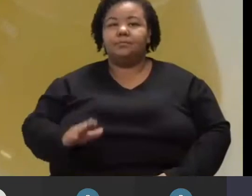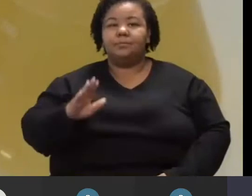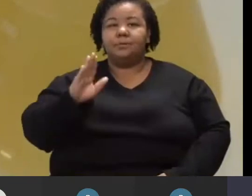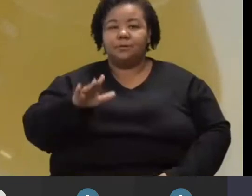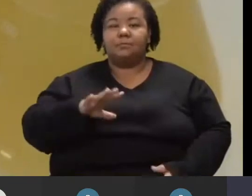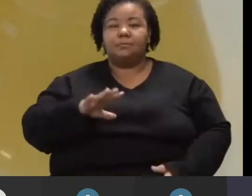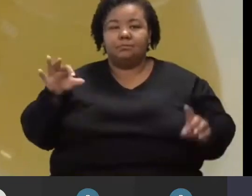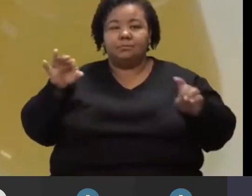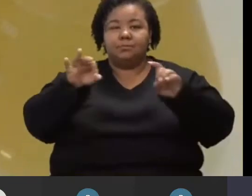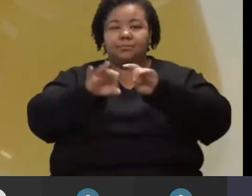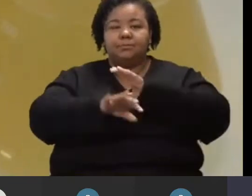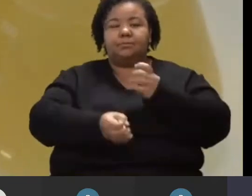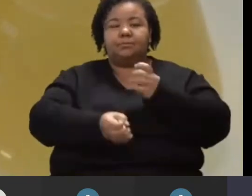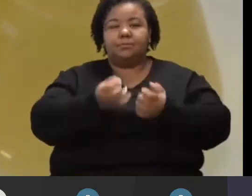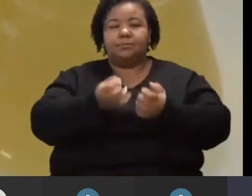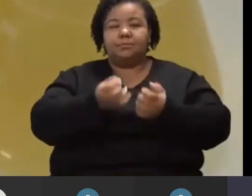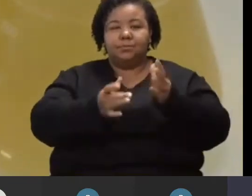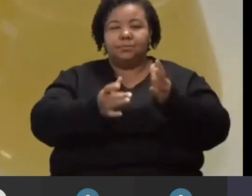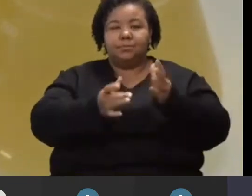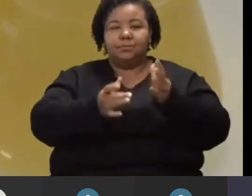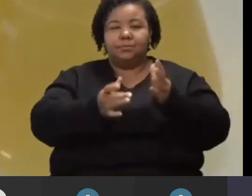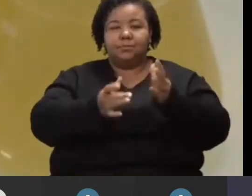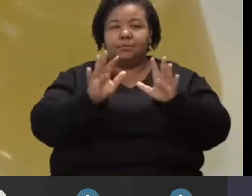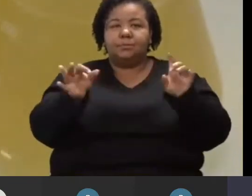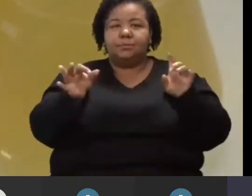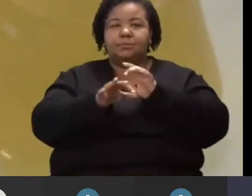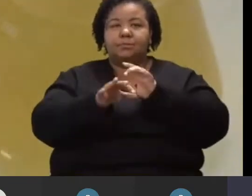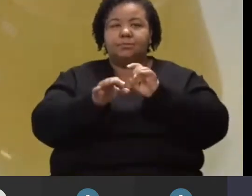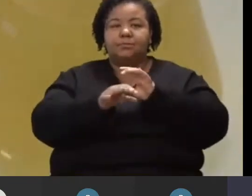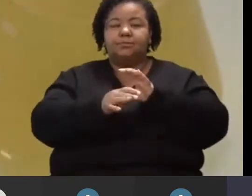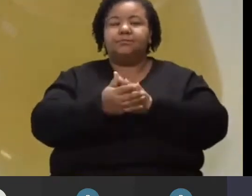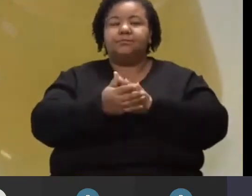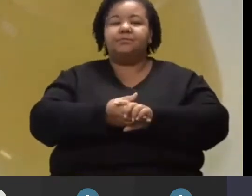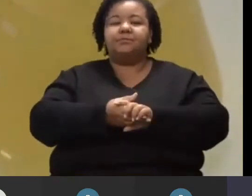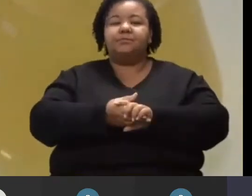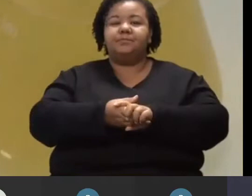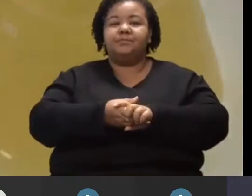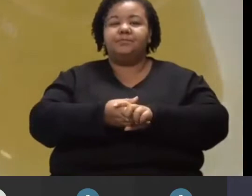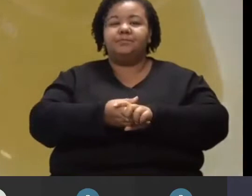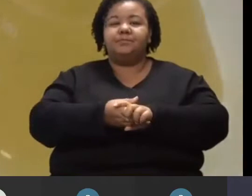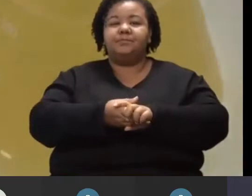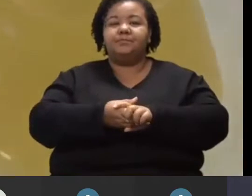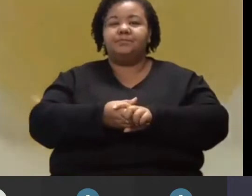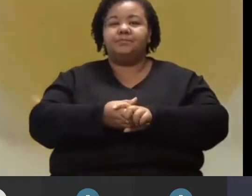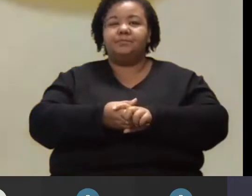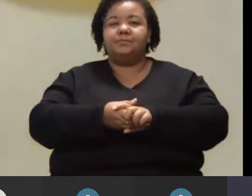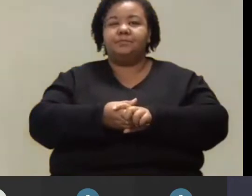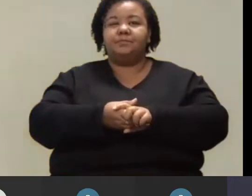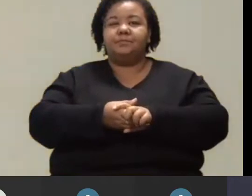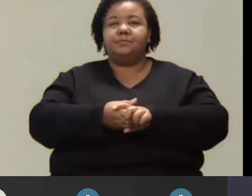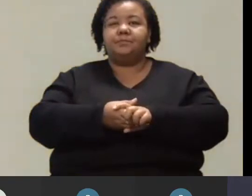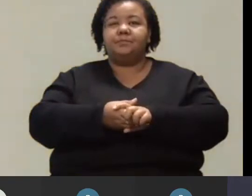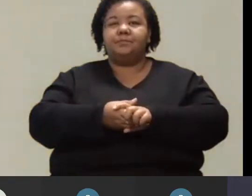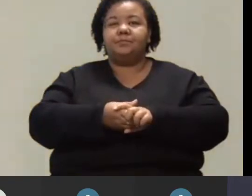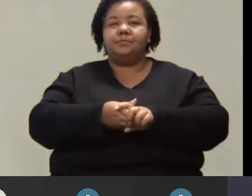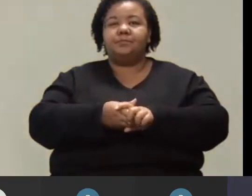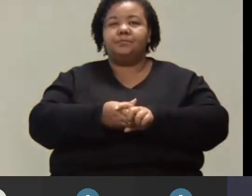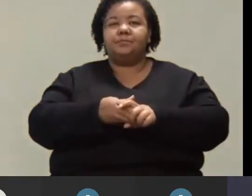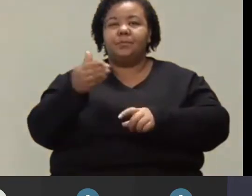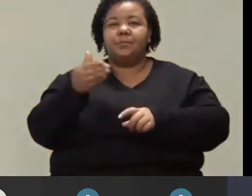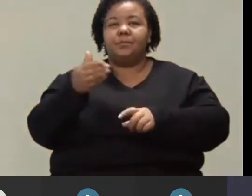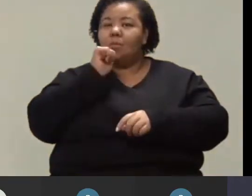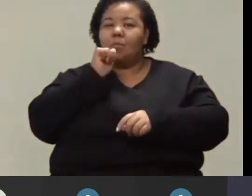meio fundido, esse é o meio que está fundido, então após a fusão, e esse é o meio